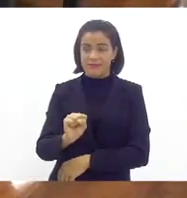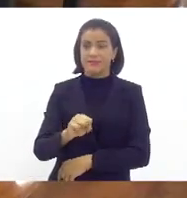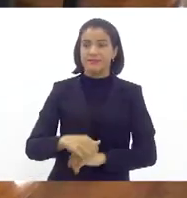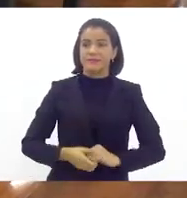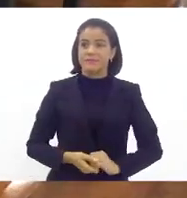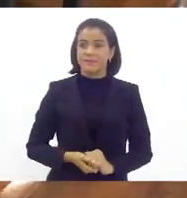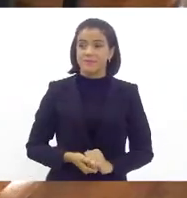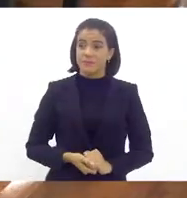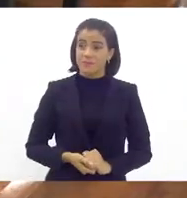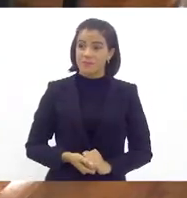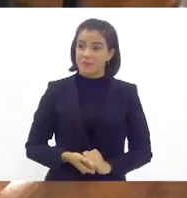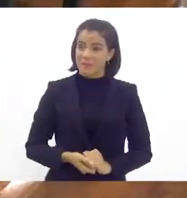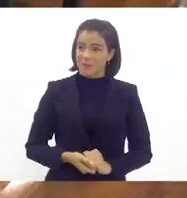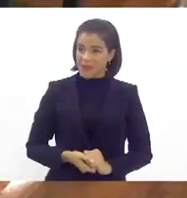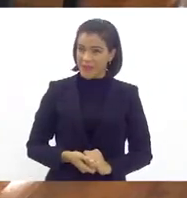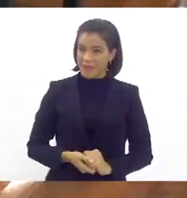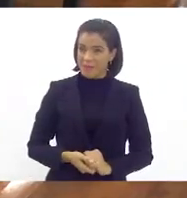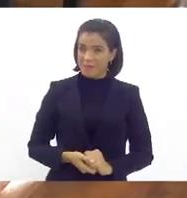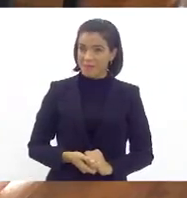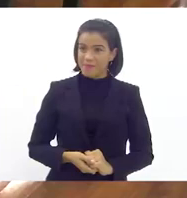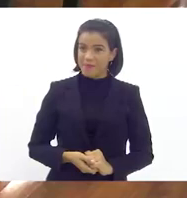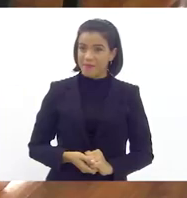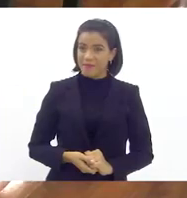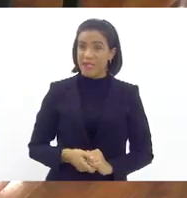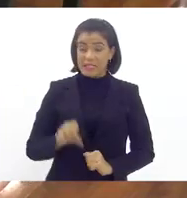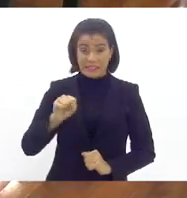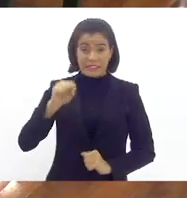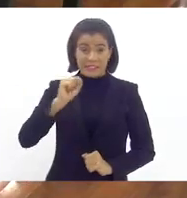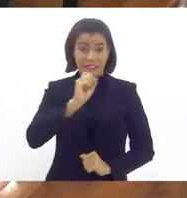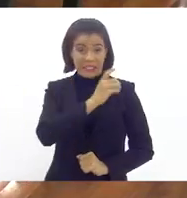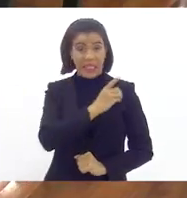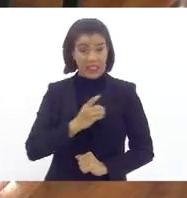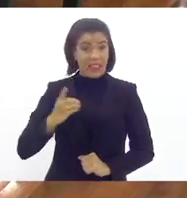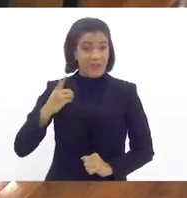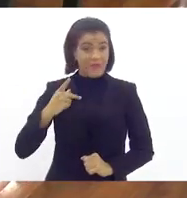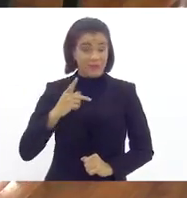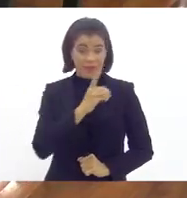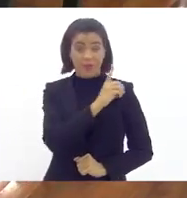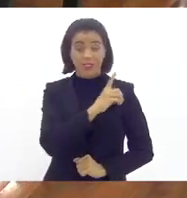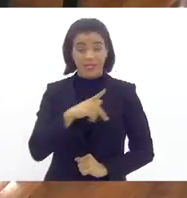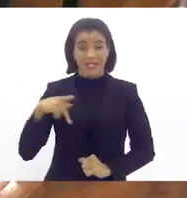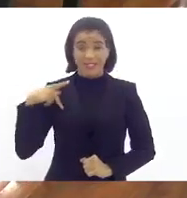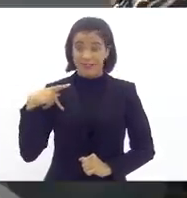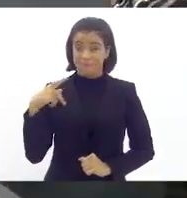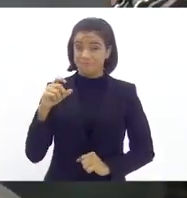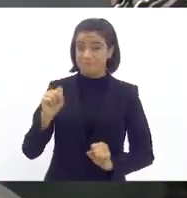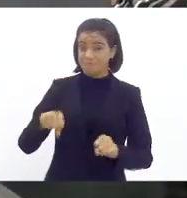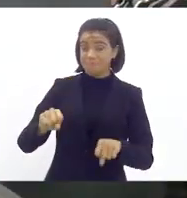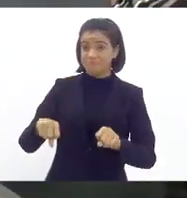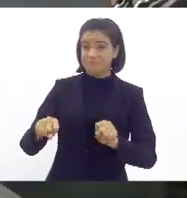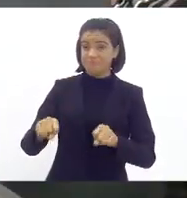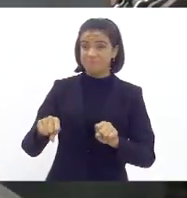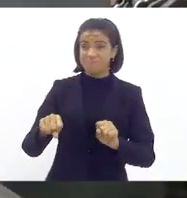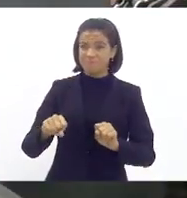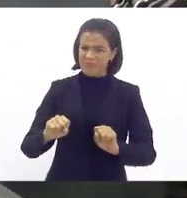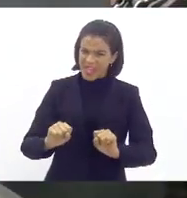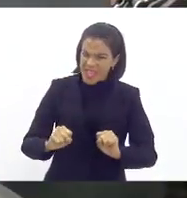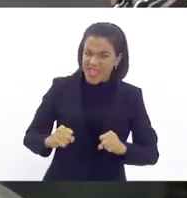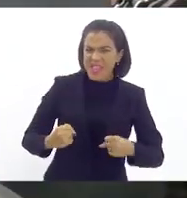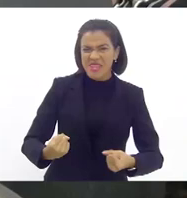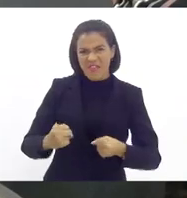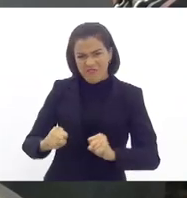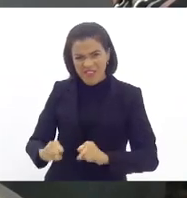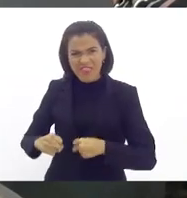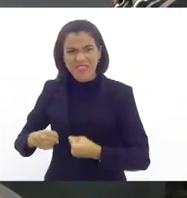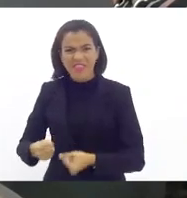Nossa defensora, é defensora? Não, sim, sim, sim. É defensora? Sim, Então, é a defensora pública. Sempre defendendo as boas